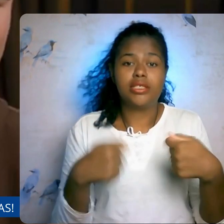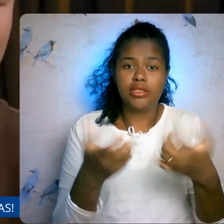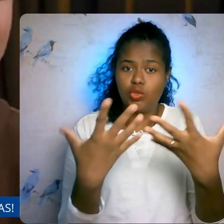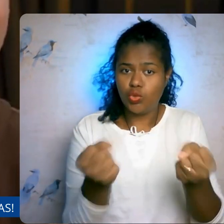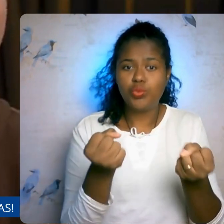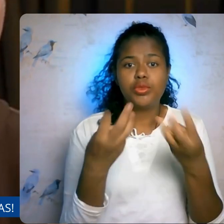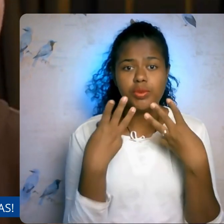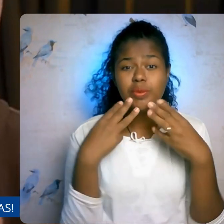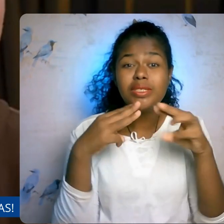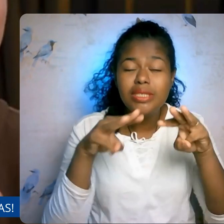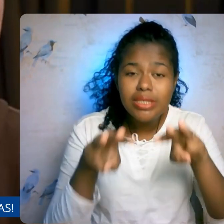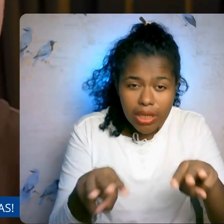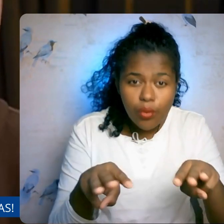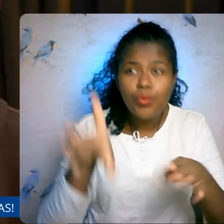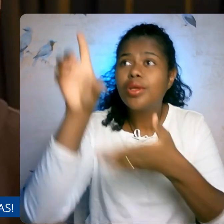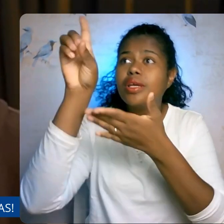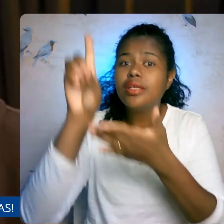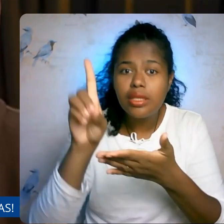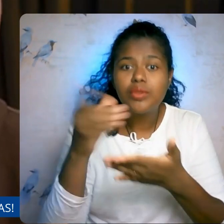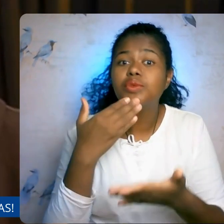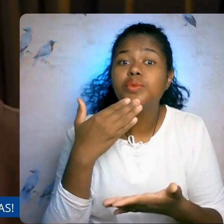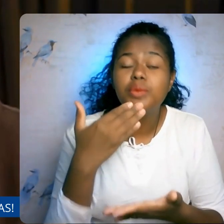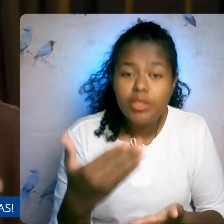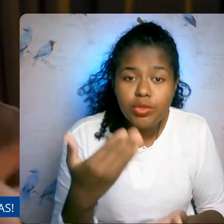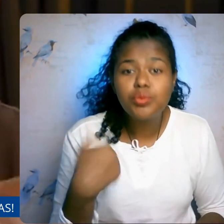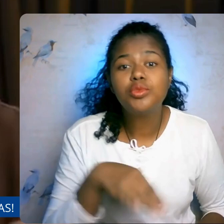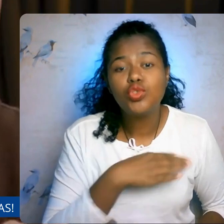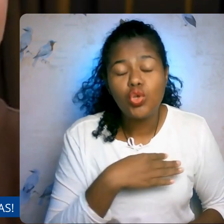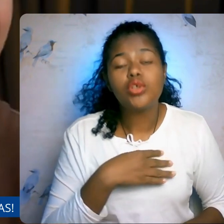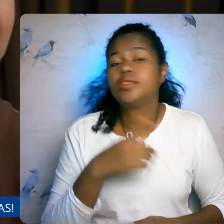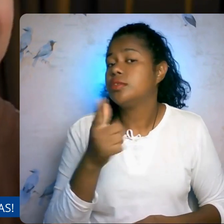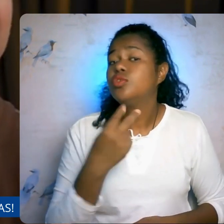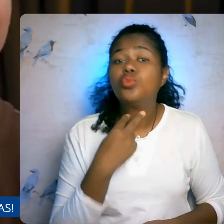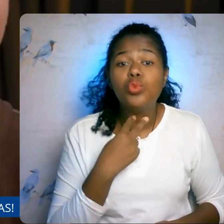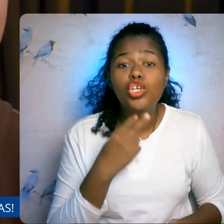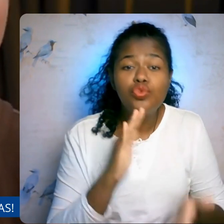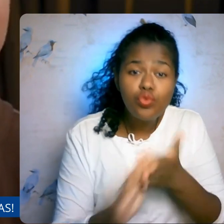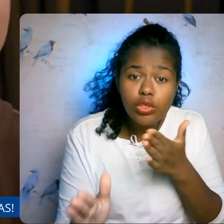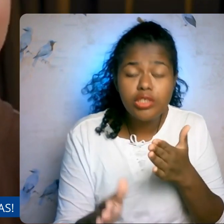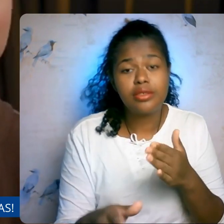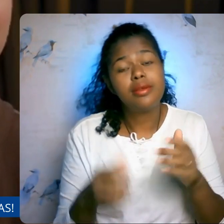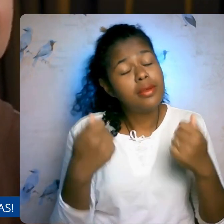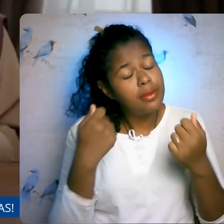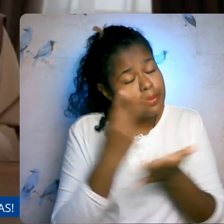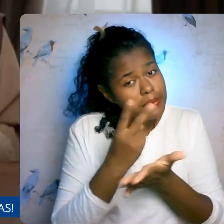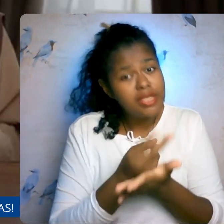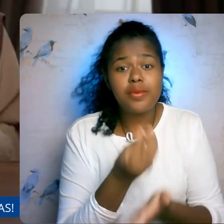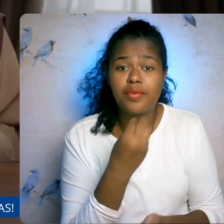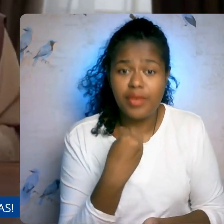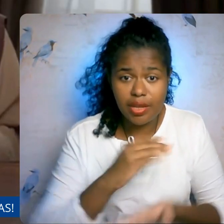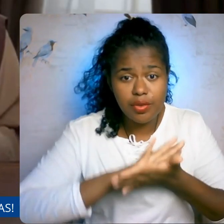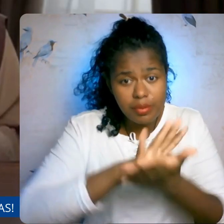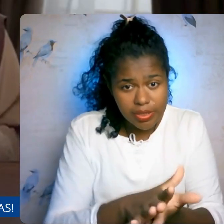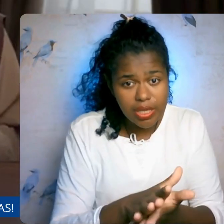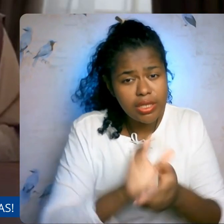Deus nos pediu para fazer. Nós não podemos fugir, mesmo diante das nossas fraquezas e das nossas misérias. Escreve aqui